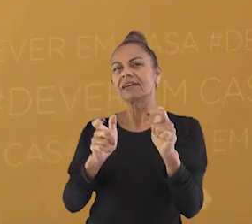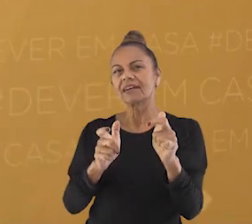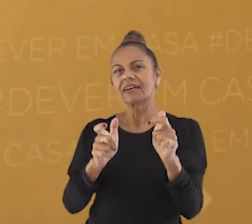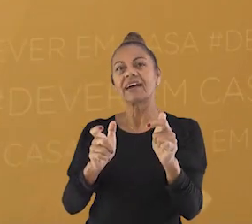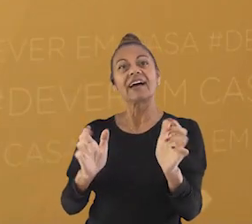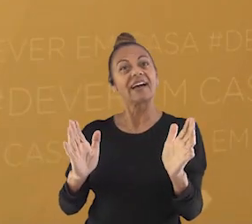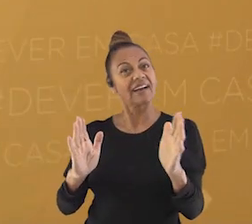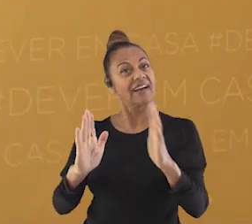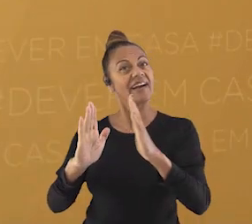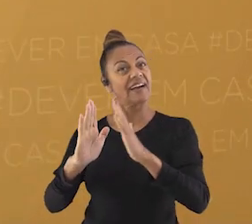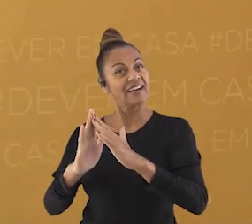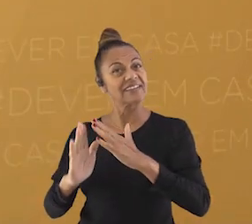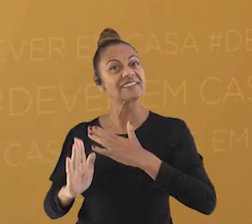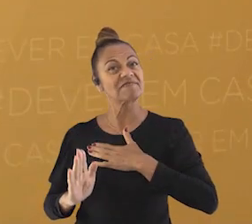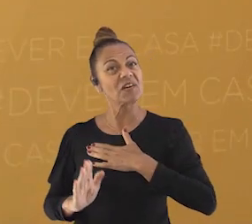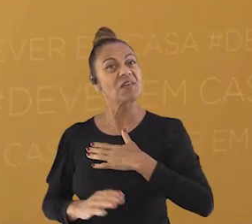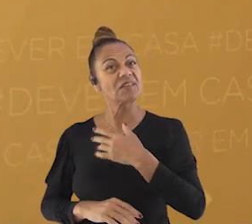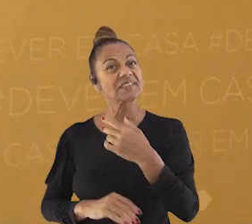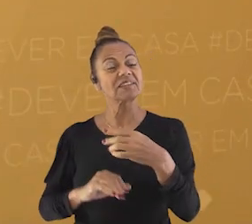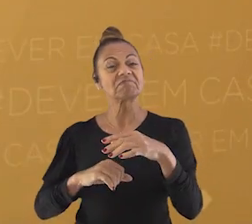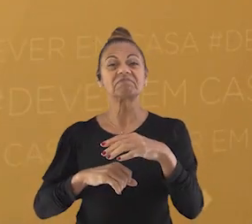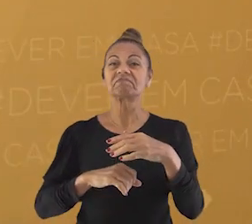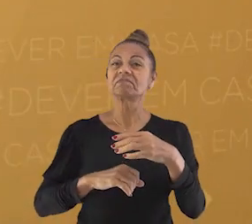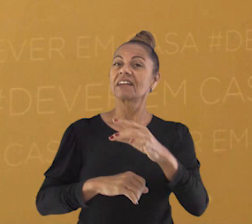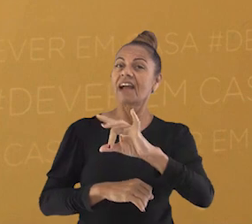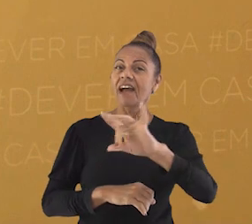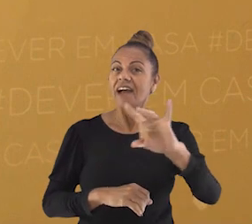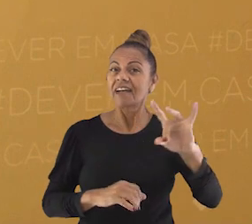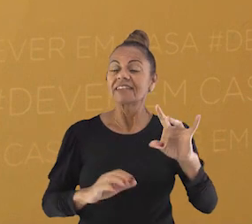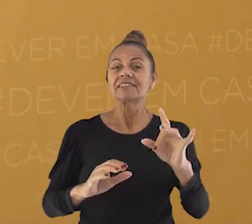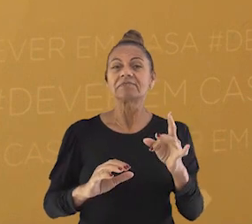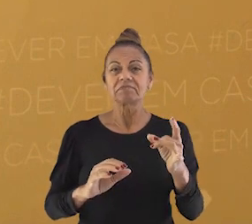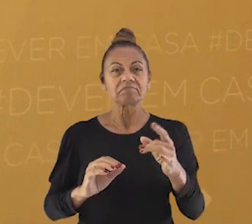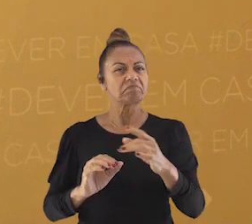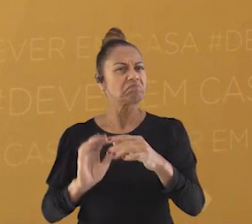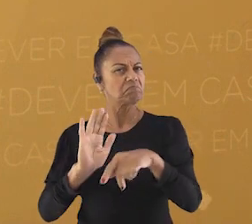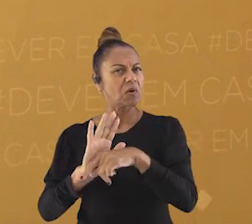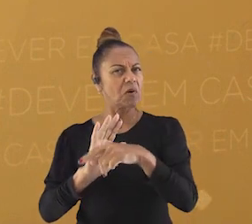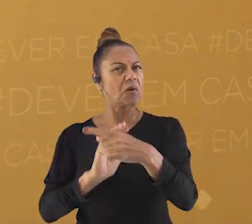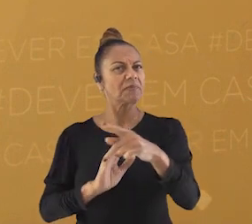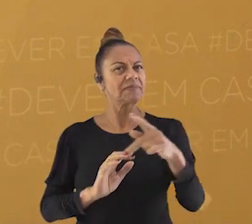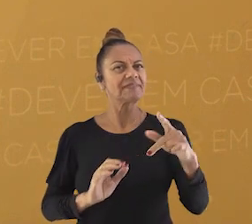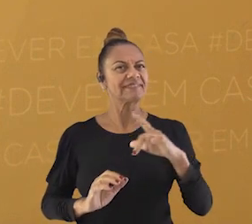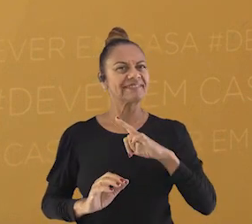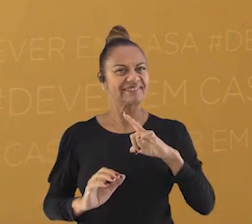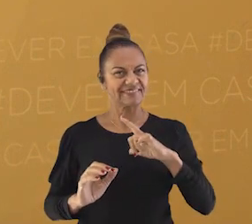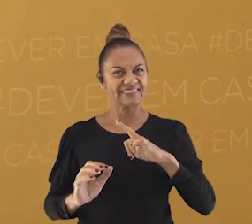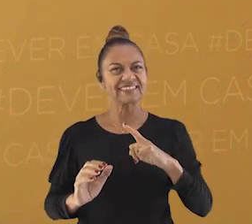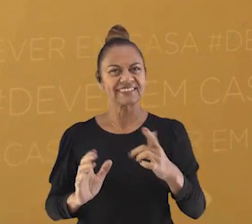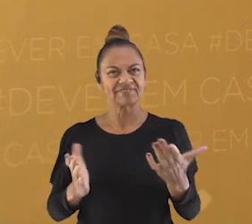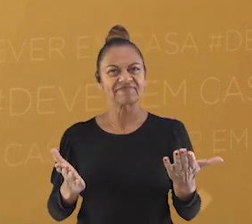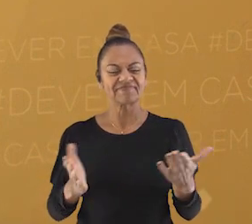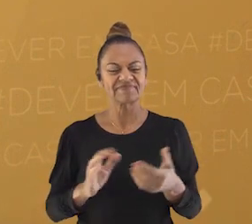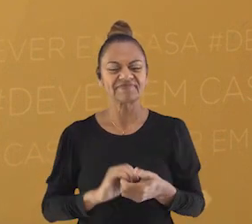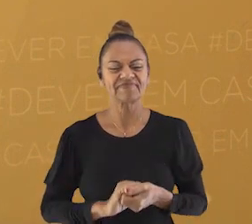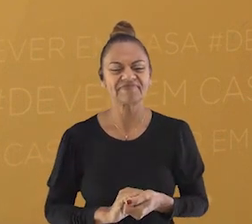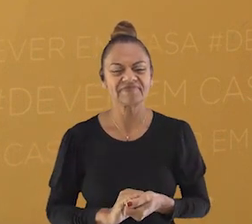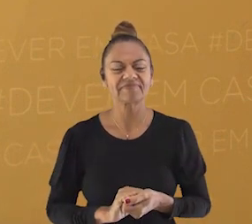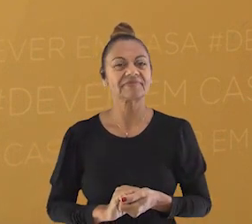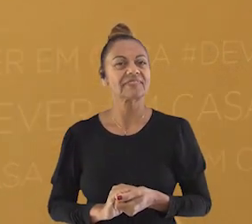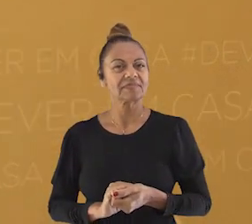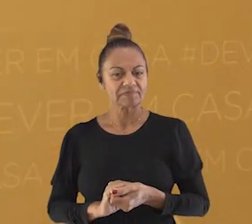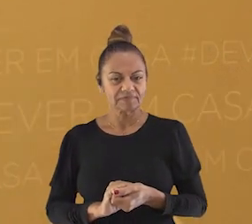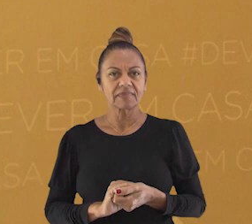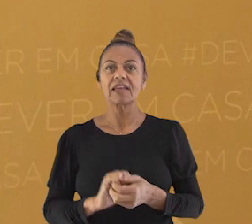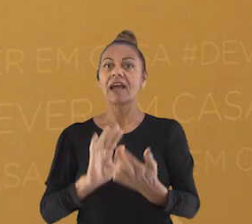regras importantes para o convívio coletivo. Vamos nos lembrar de algumas regras que são importantes para convivermos bem com outras